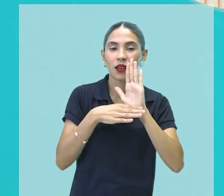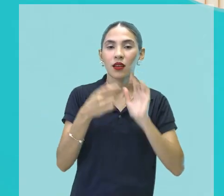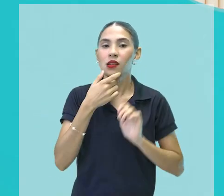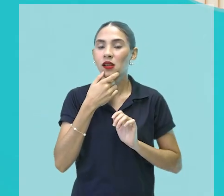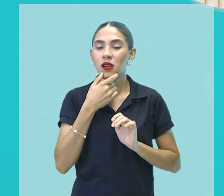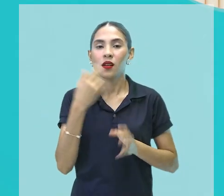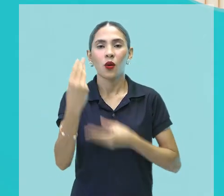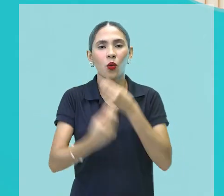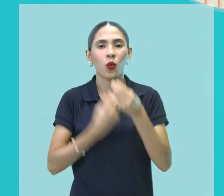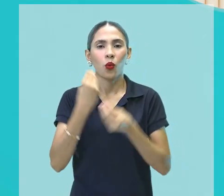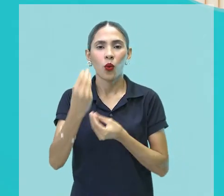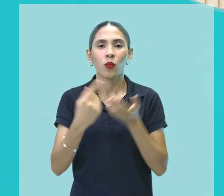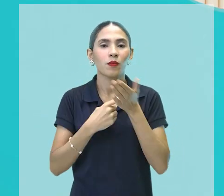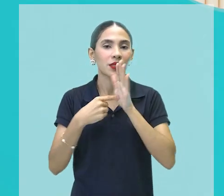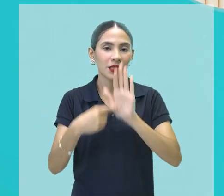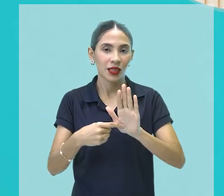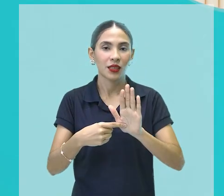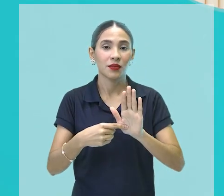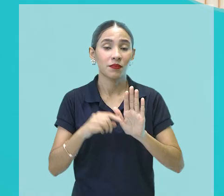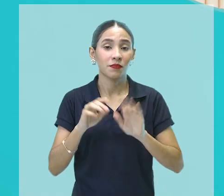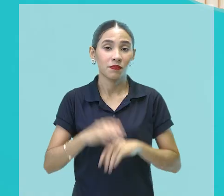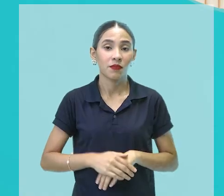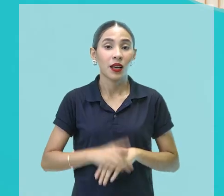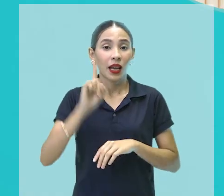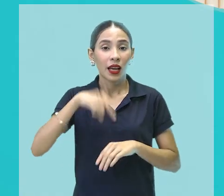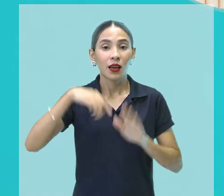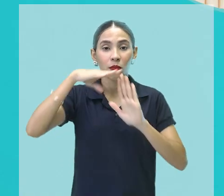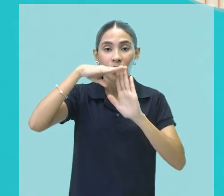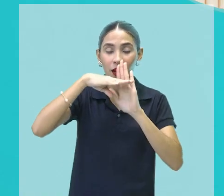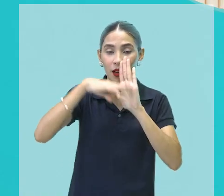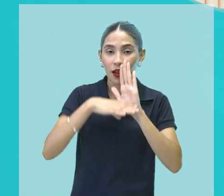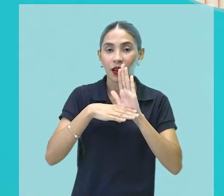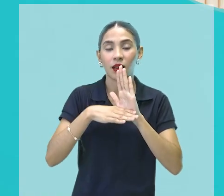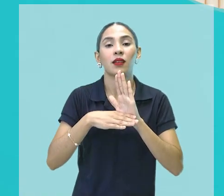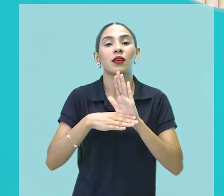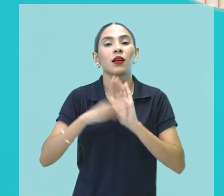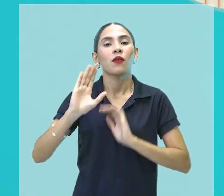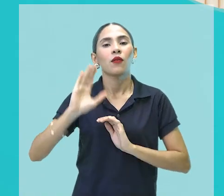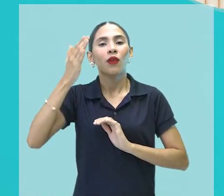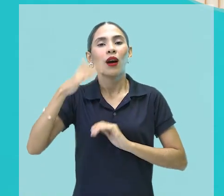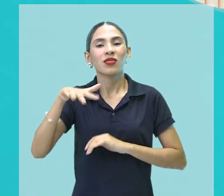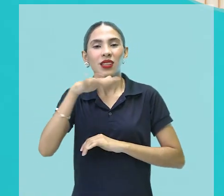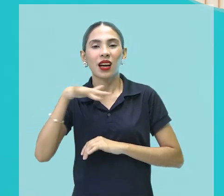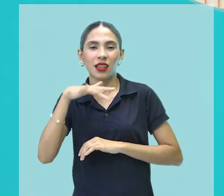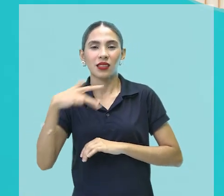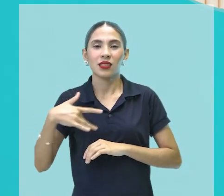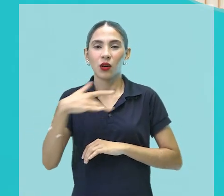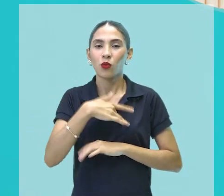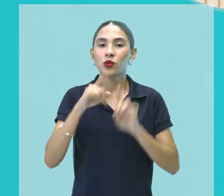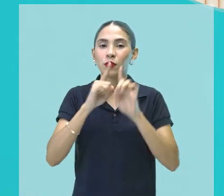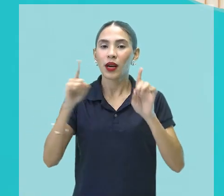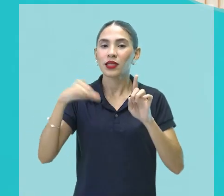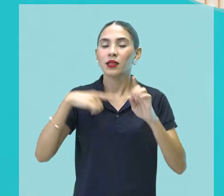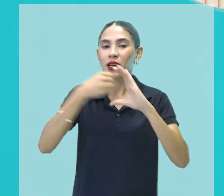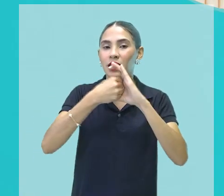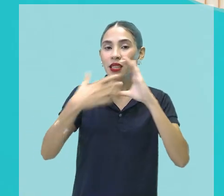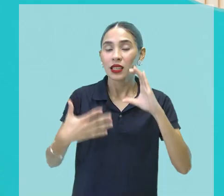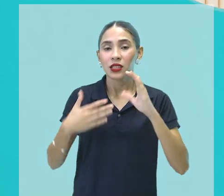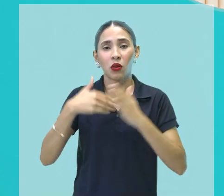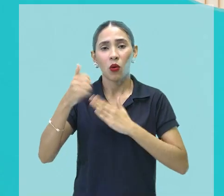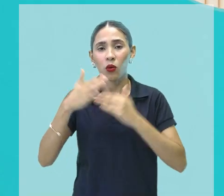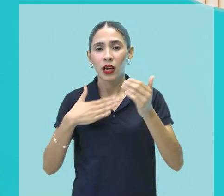ela se apresenta, essa receita em língua inglesa? Claro que é uma receita falsa, né, gente? Mas ela tem todos os elementos que qualquer